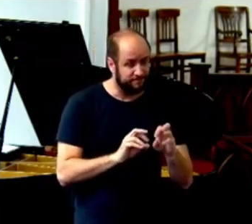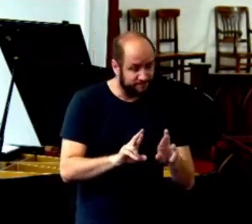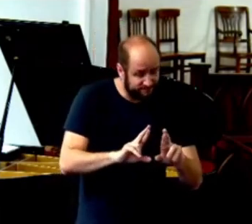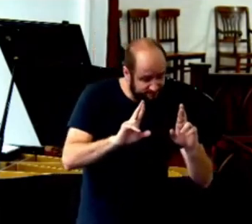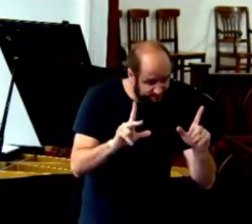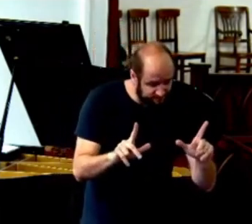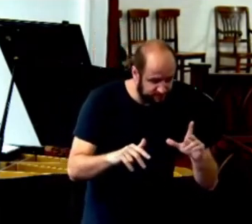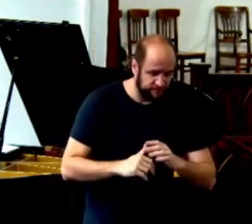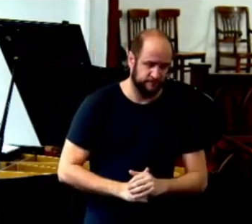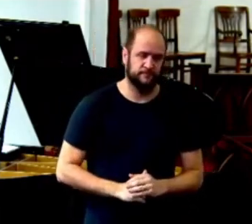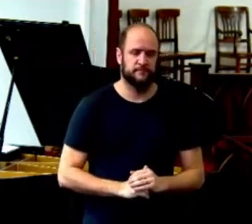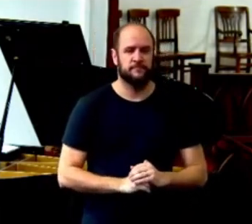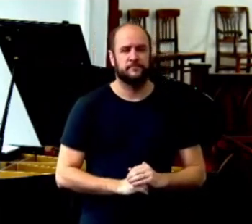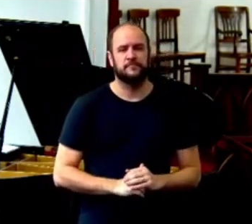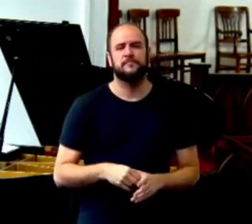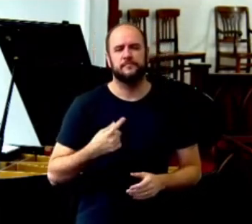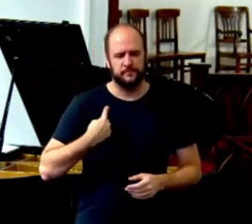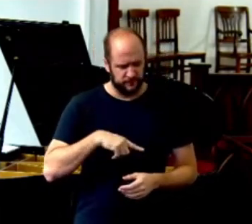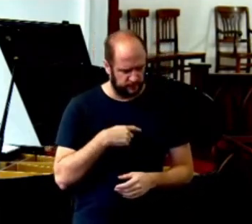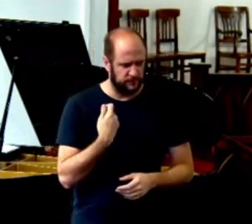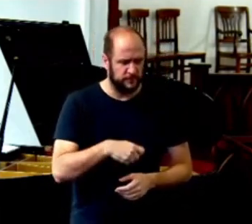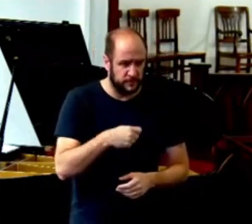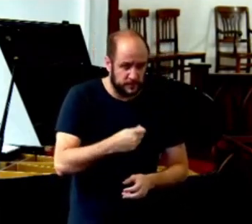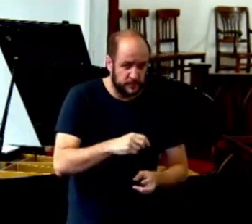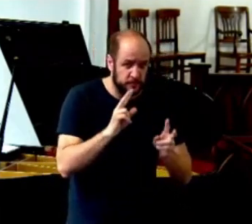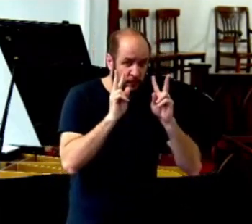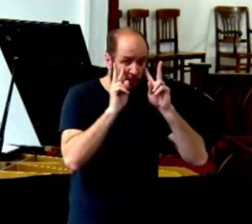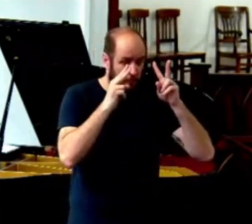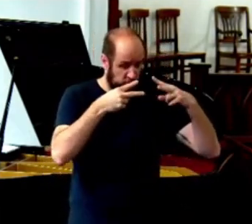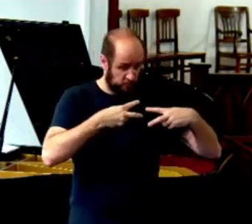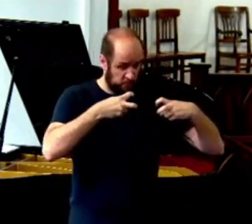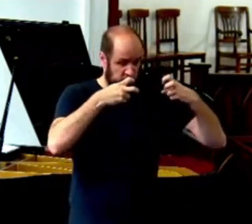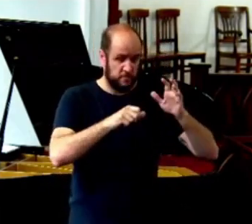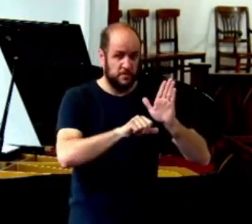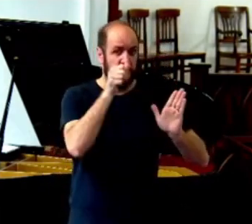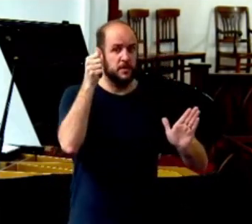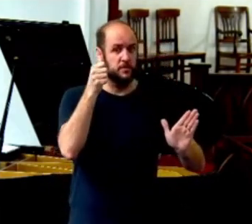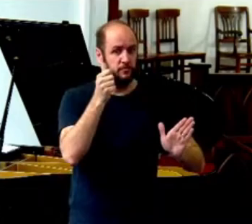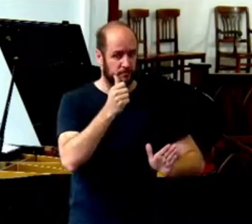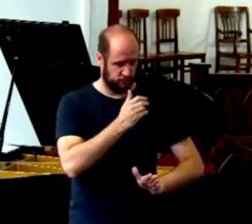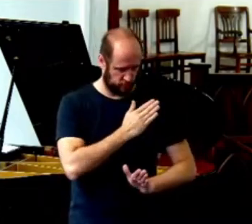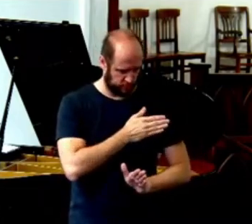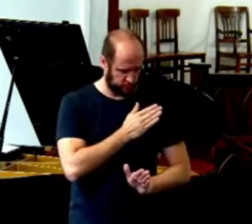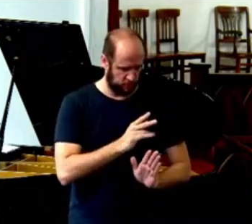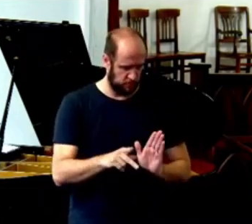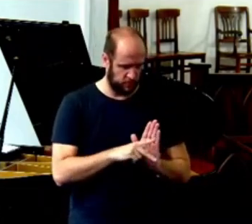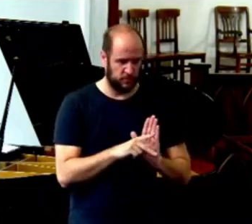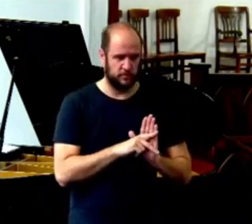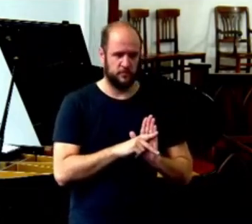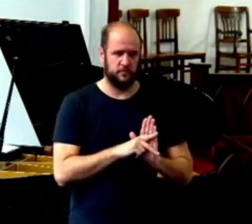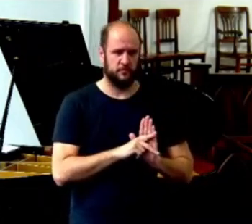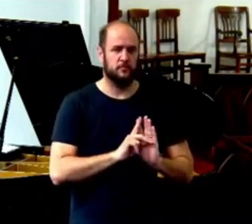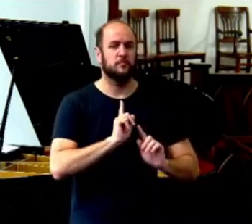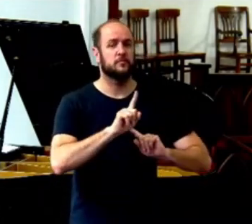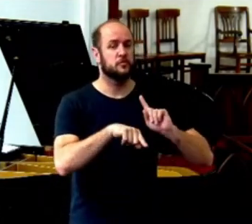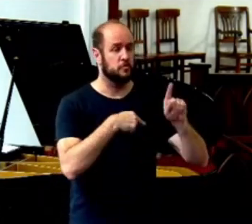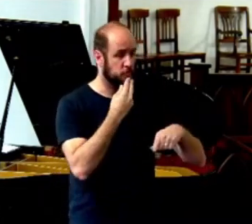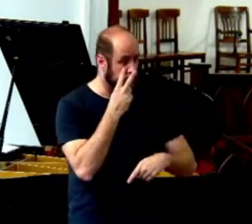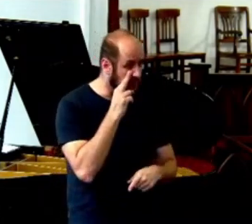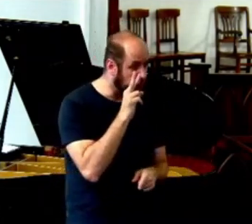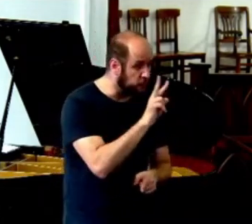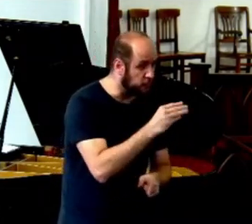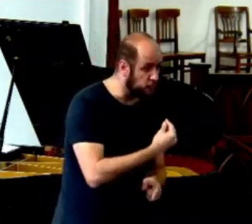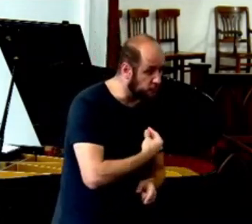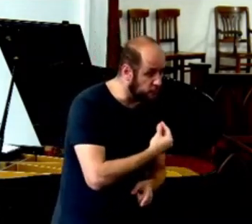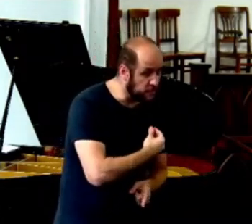ensina. Nós precisamos olhar para o nosso coração. Nós precisamos olhar para a vida do